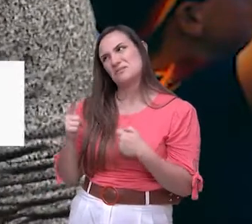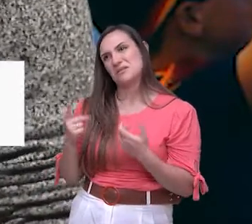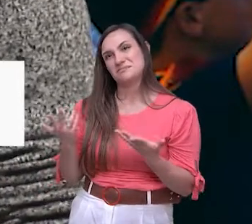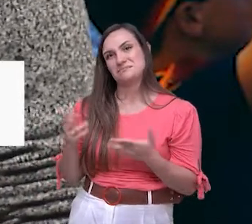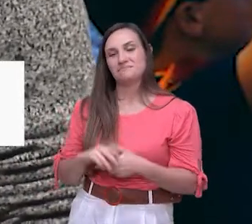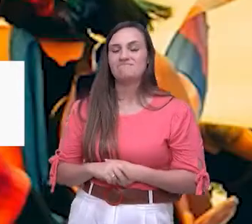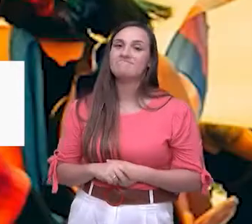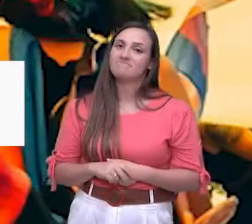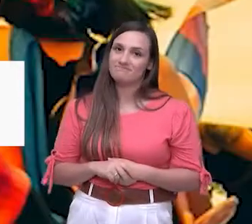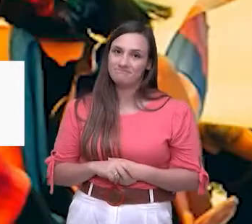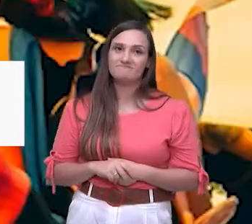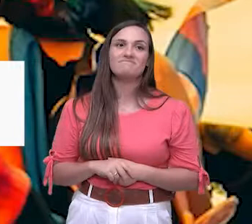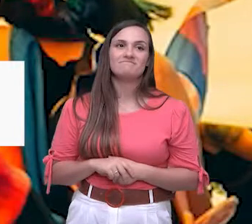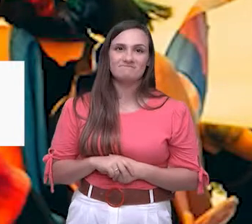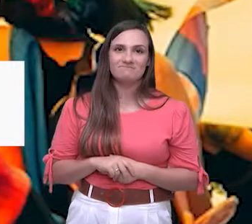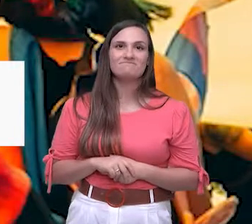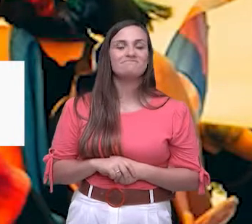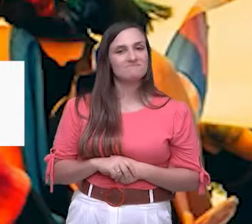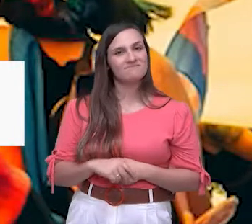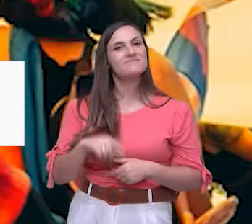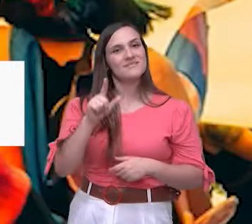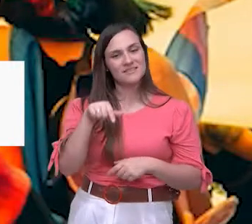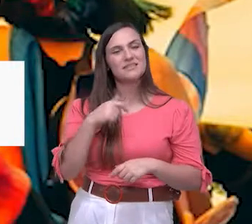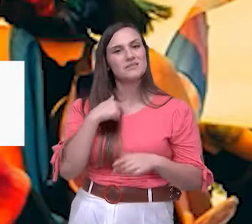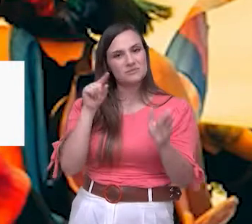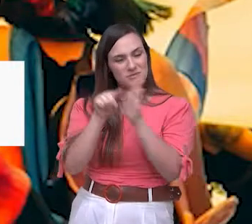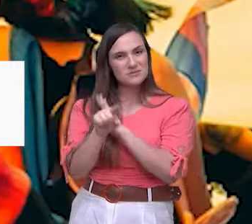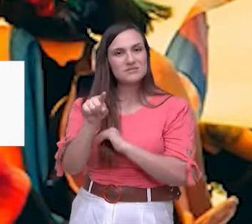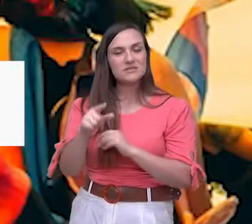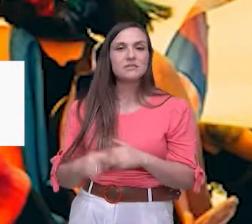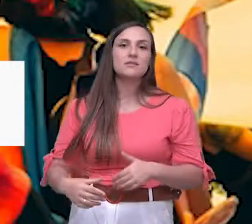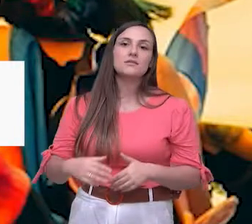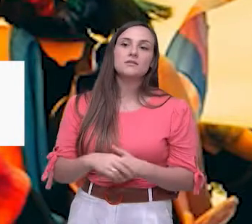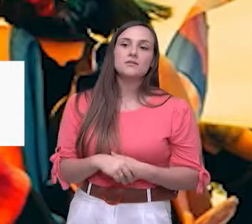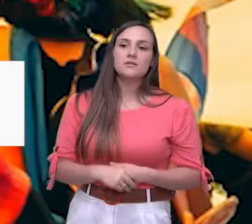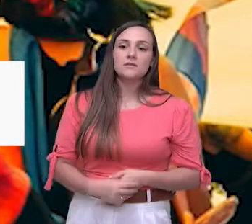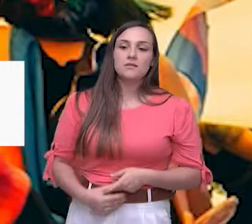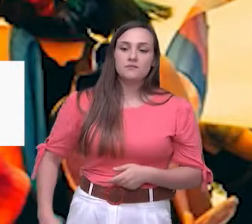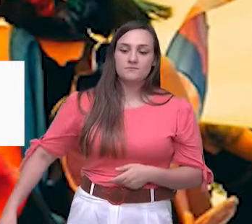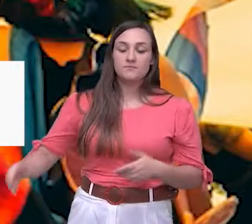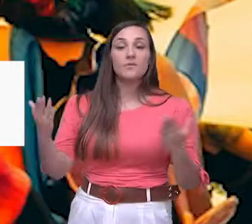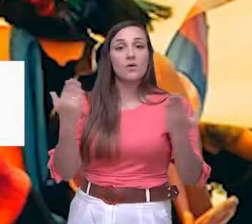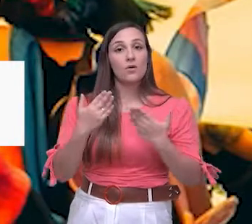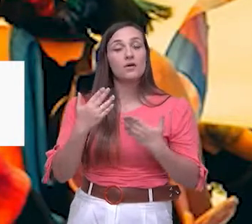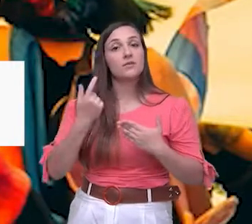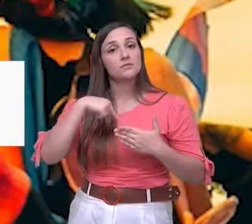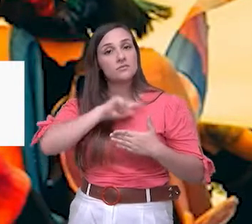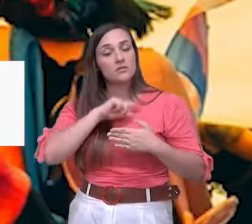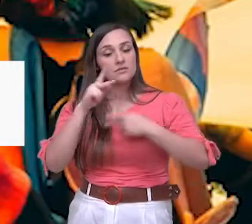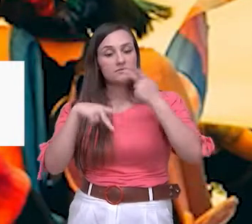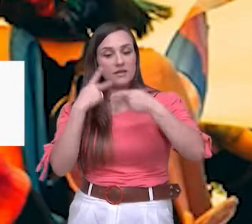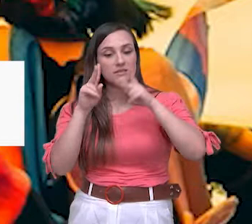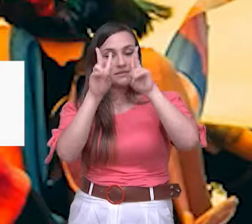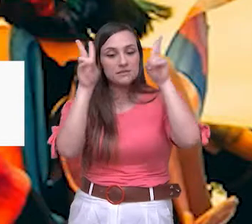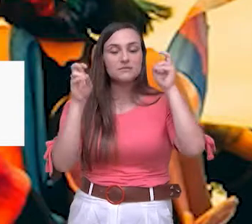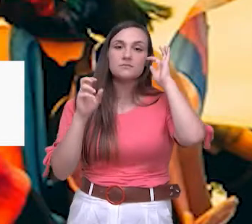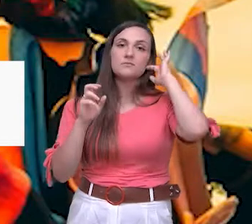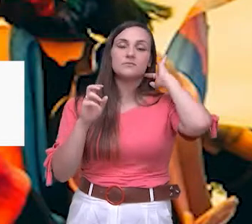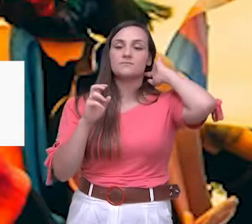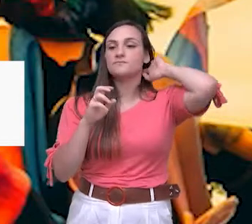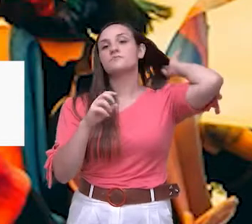desde pequenos então Era exatamente o que eles fa quando a gente entra no embate no diálogo